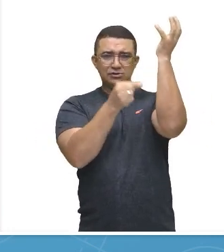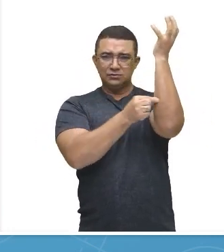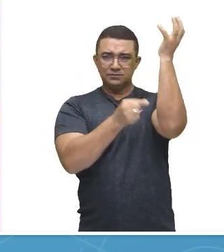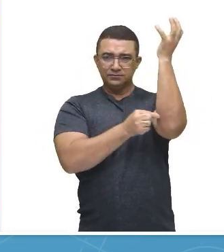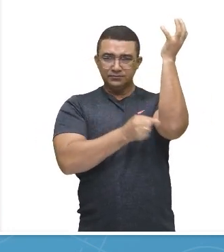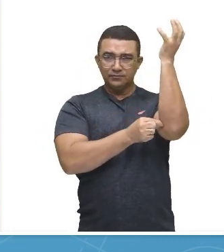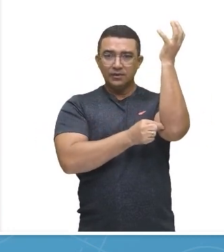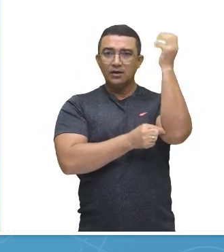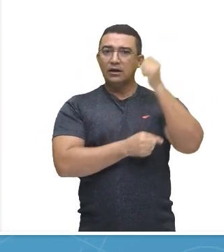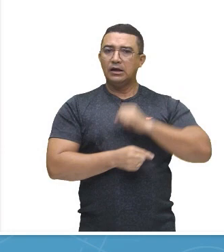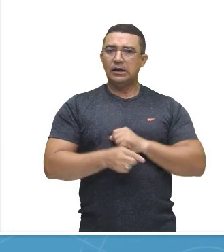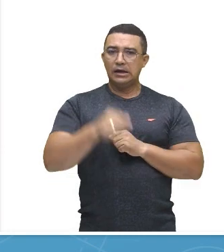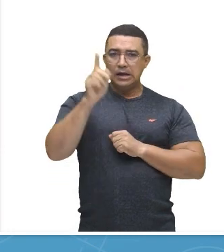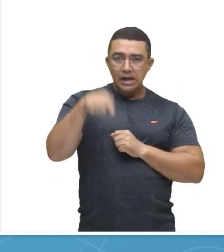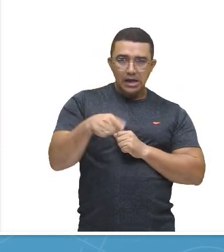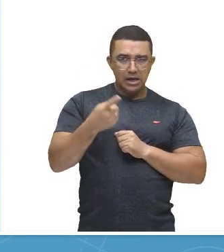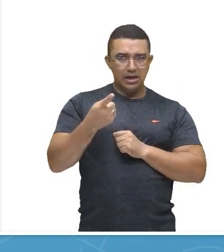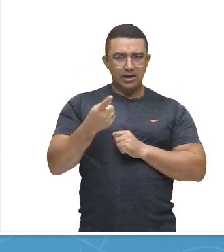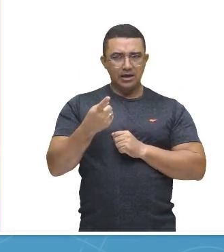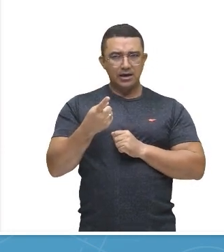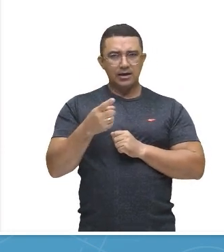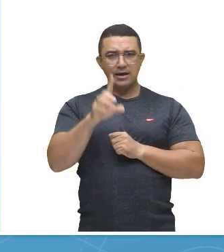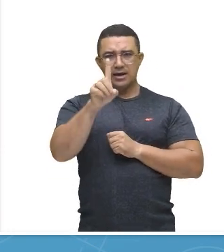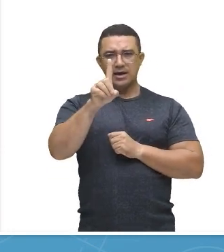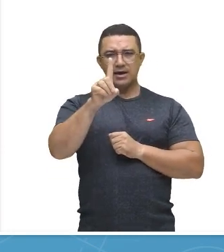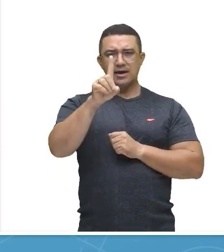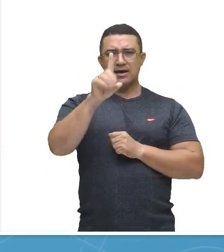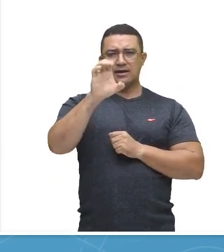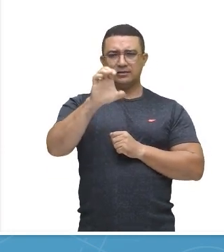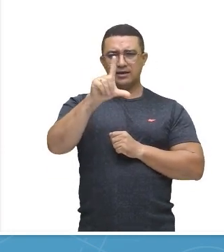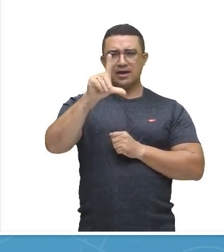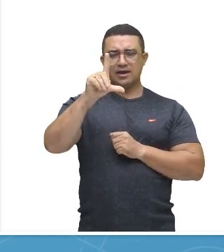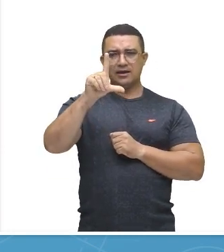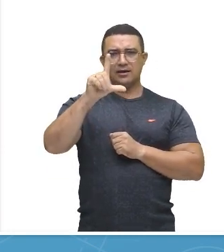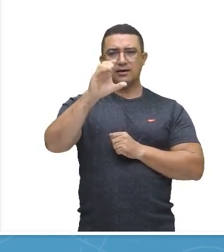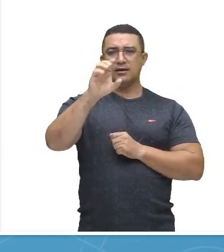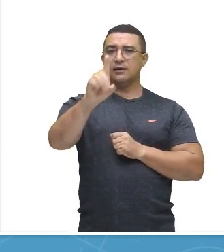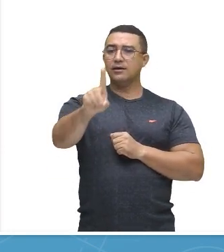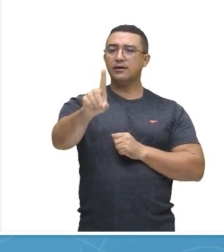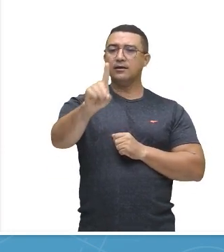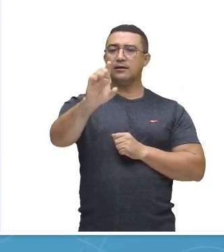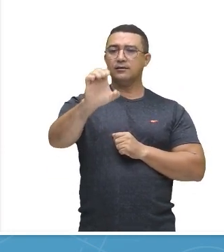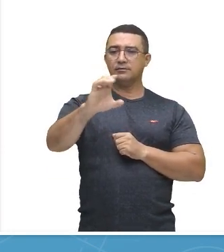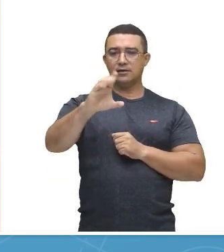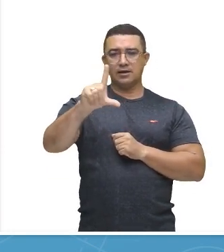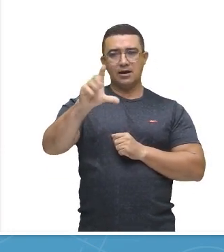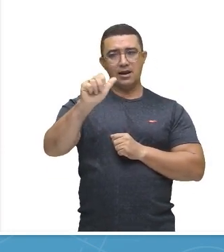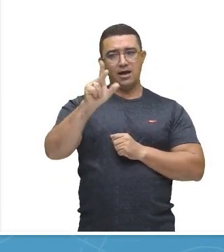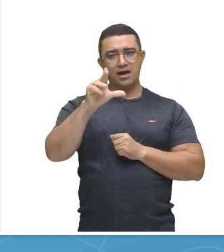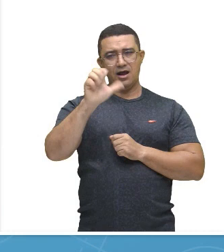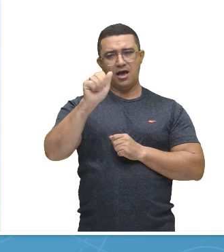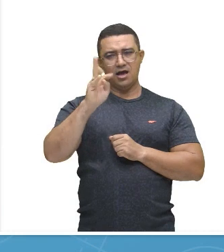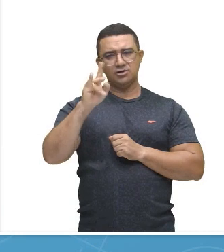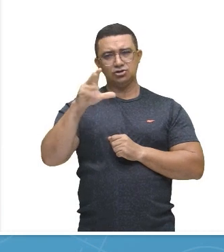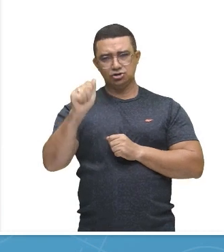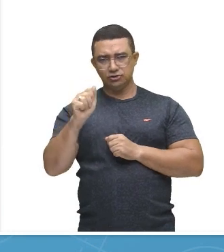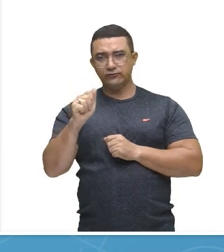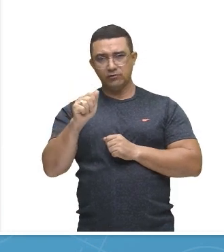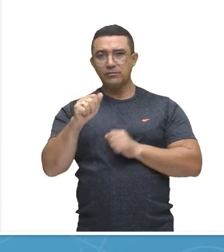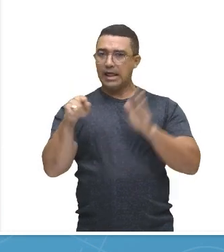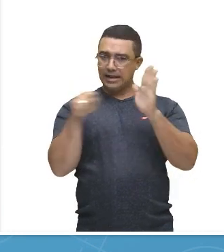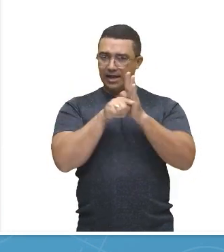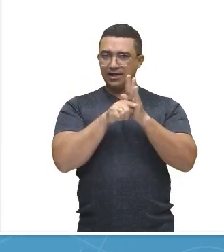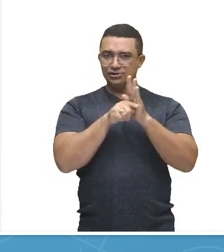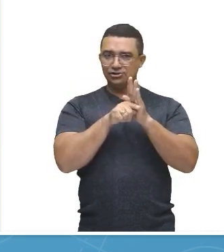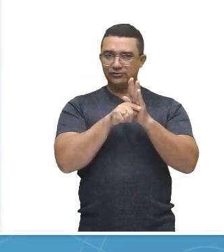uma declarativa afirmativa ou negativa. Nossa, professor, claro que é negativa, você respondeu, não foi?